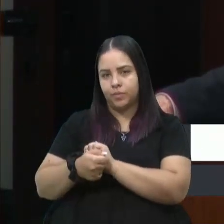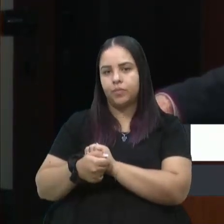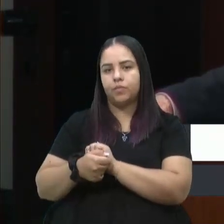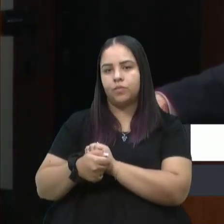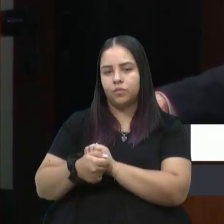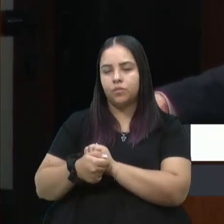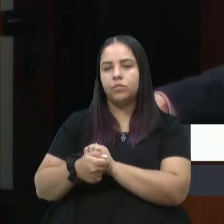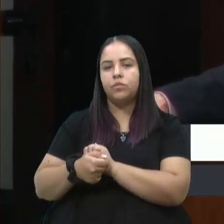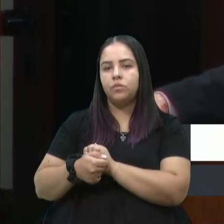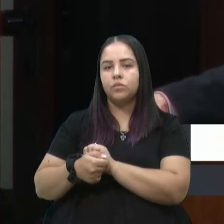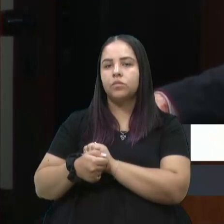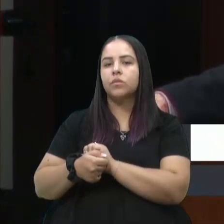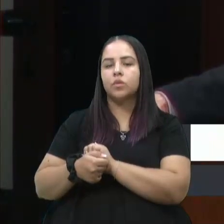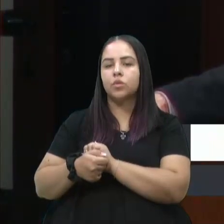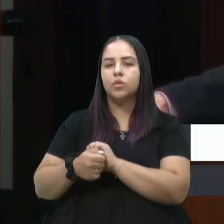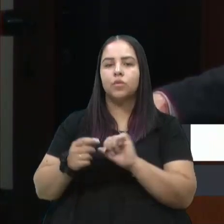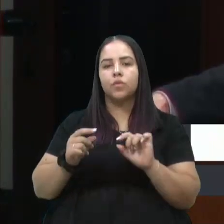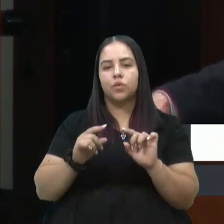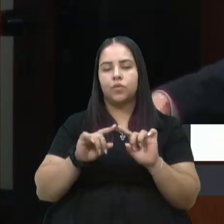os funcionários da Codeca